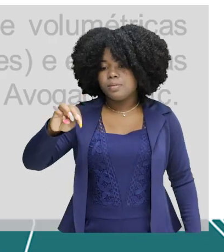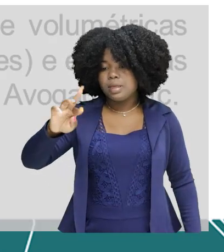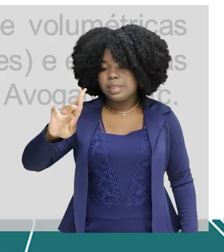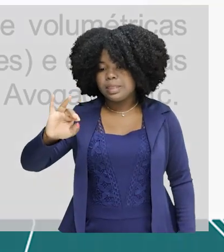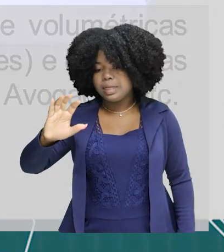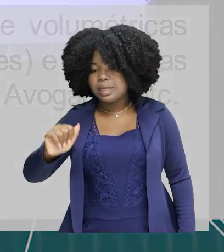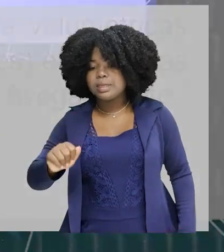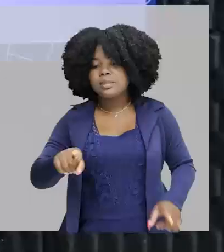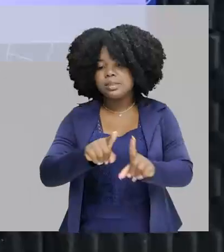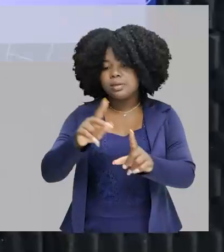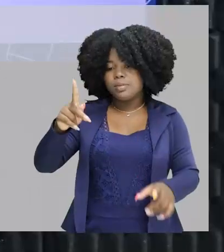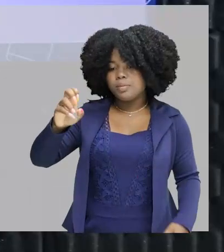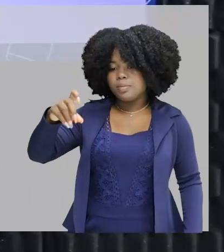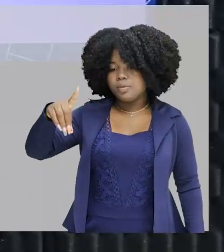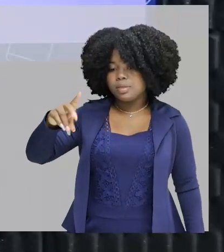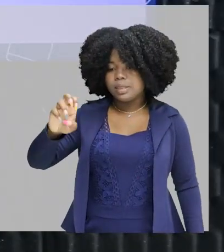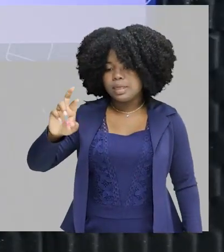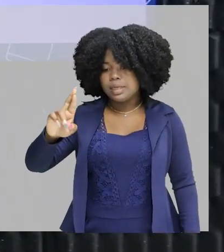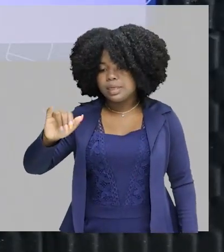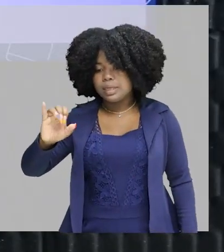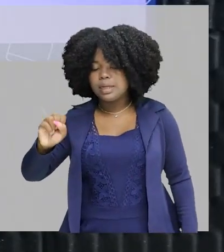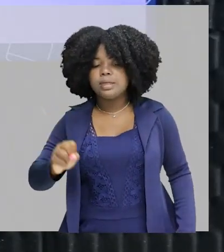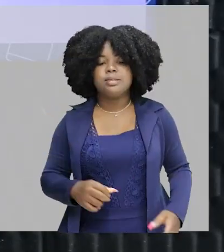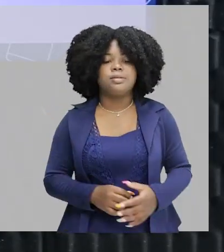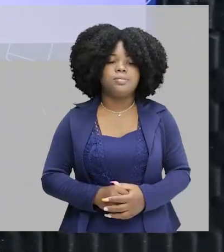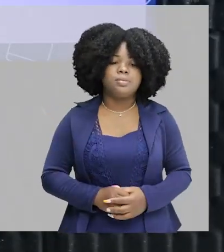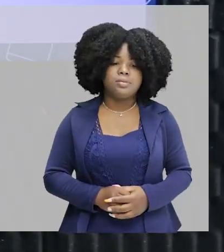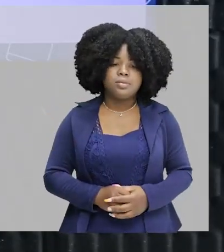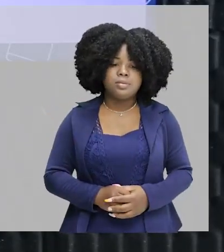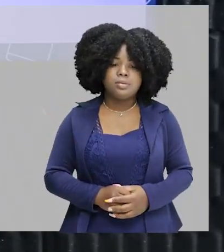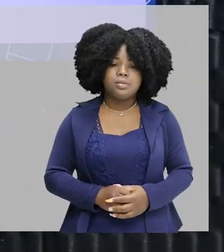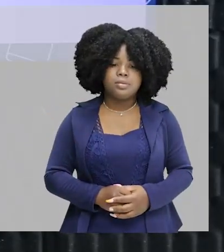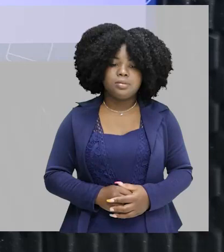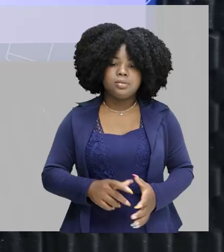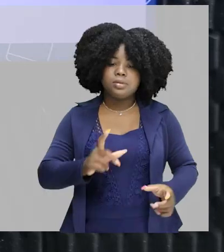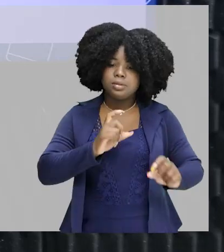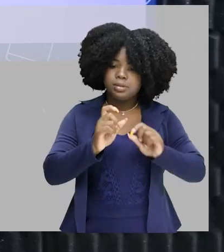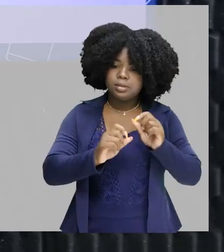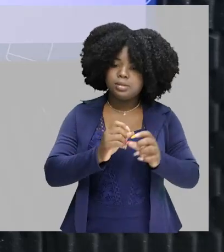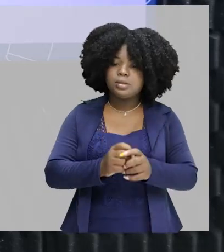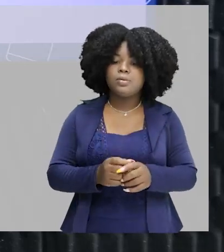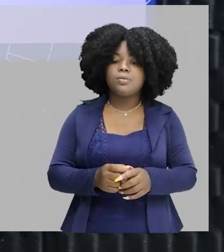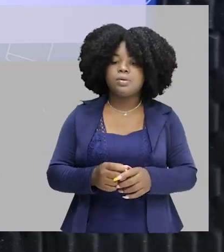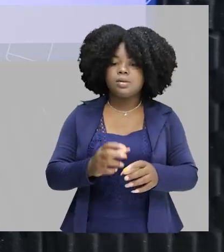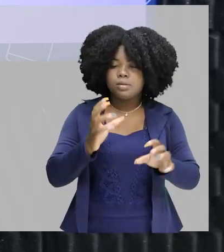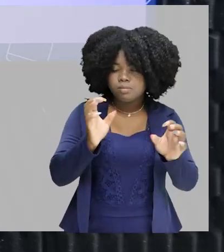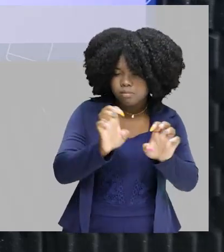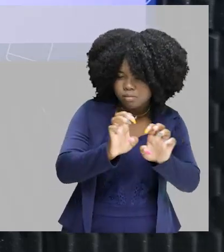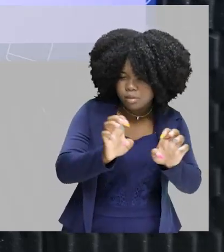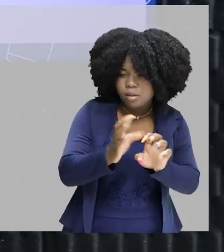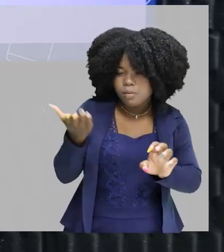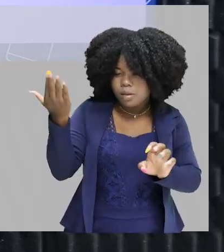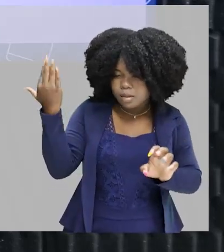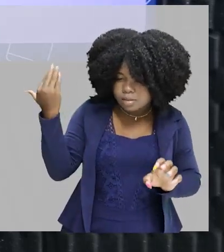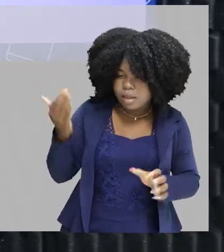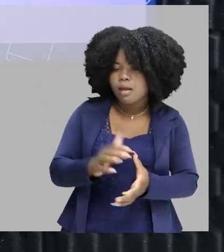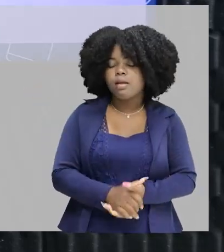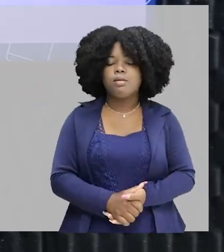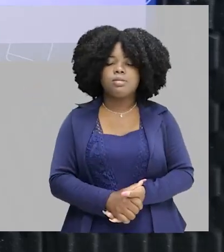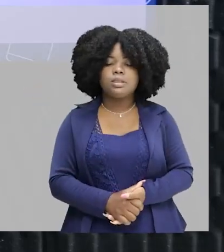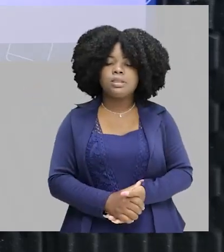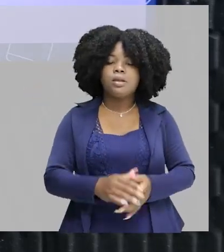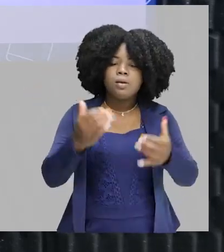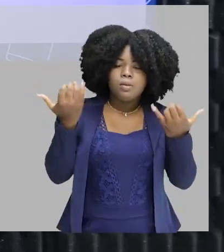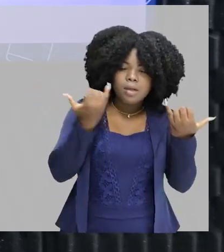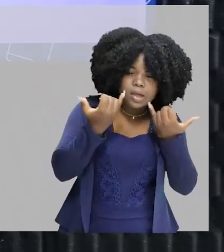volumétricas. Seria o sinônimo, né? Seria o paralelo com o cálculo do passado. Então, essas informações,